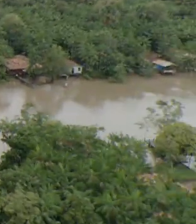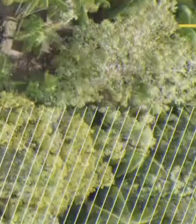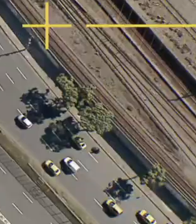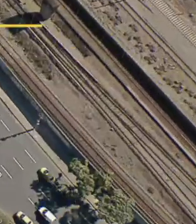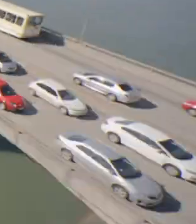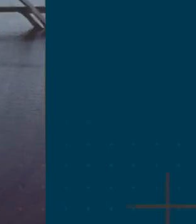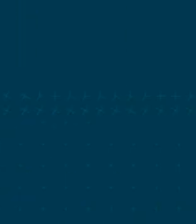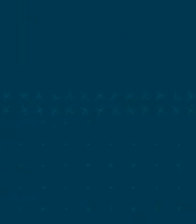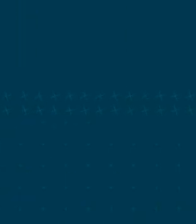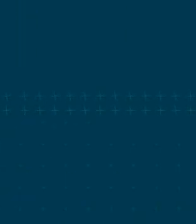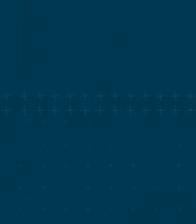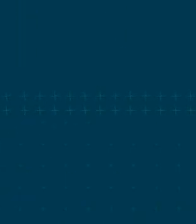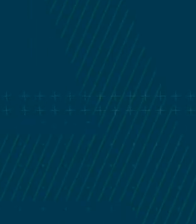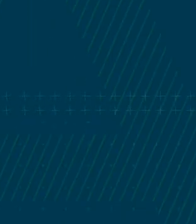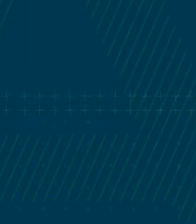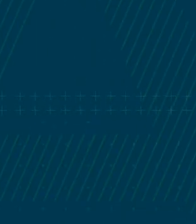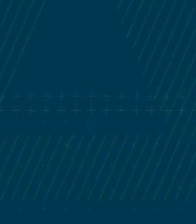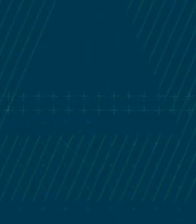Legenda Zanotto